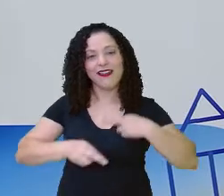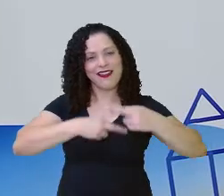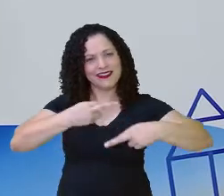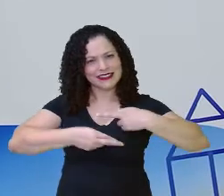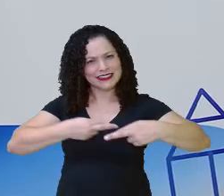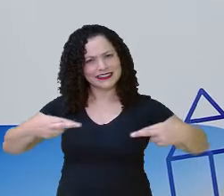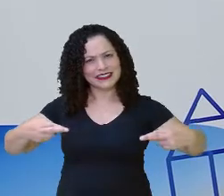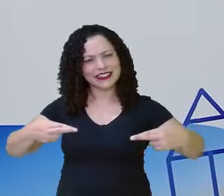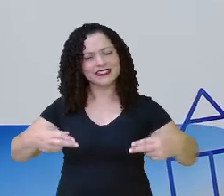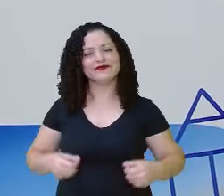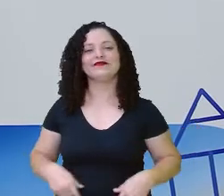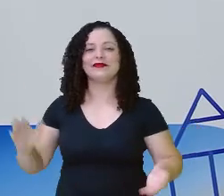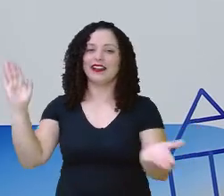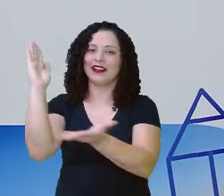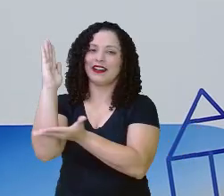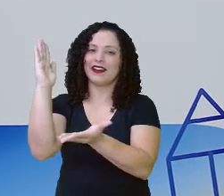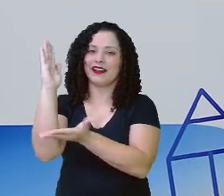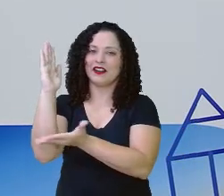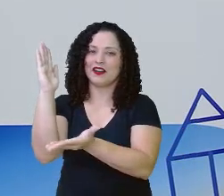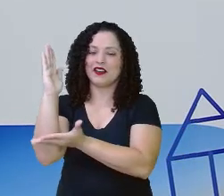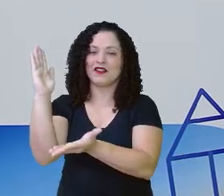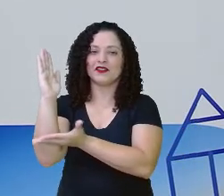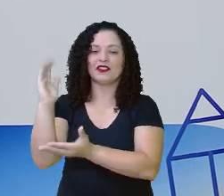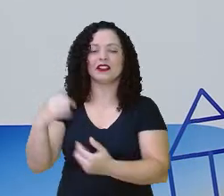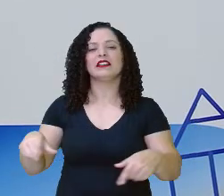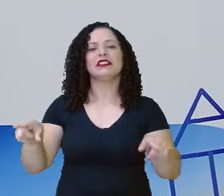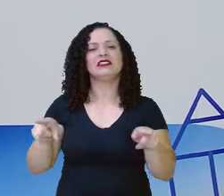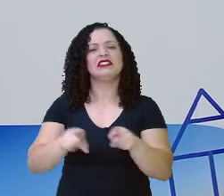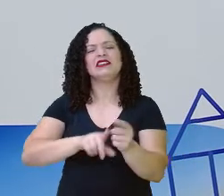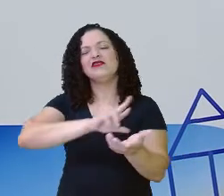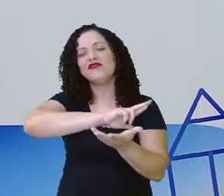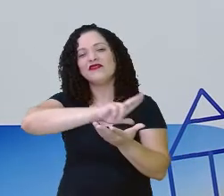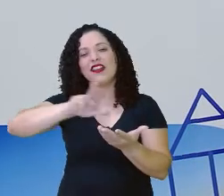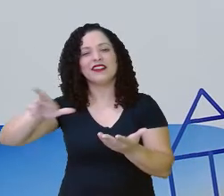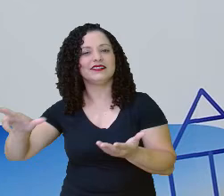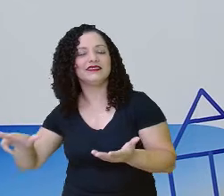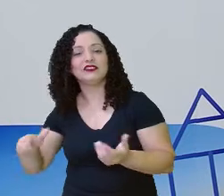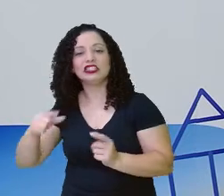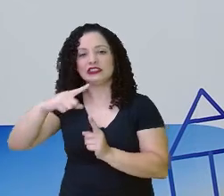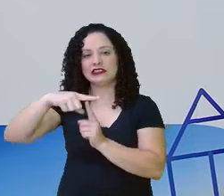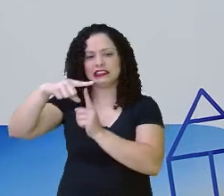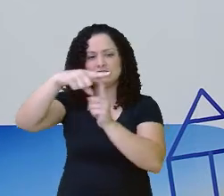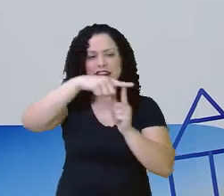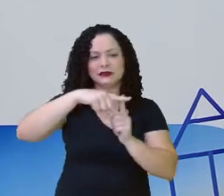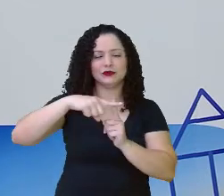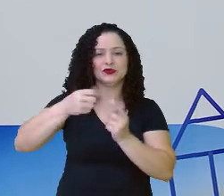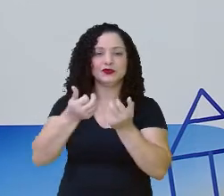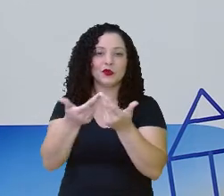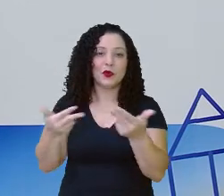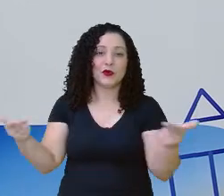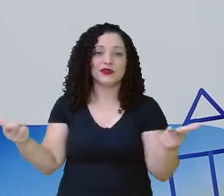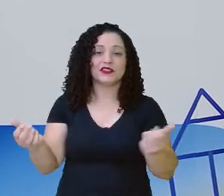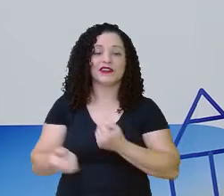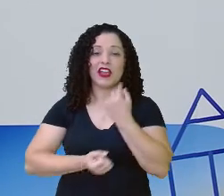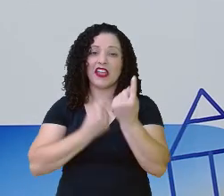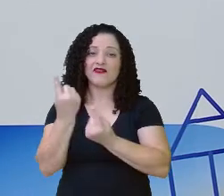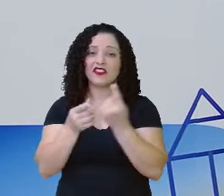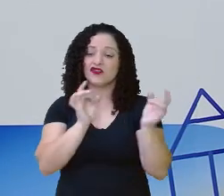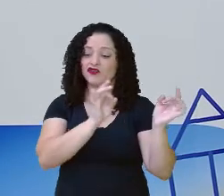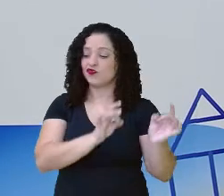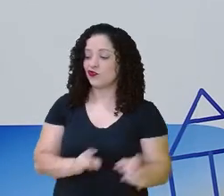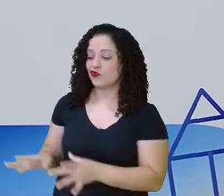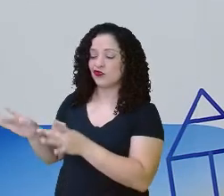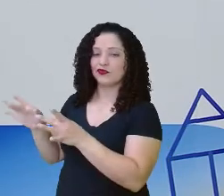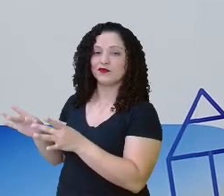reciclar. Garrafas PET, garrafas de água mineral, garrafas de sabão em pó, detergente, tanta coisa que muitas vezes a gente joga